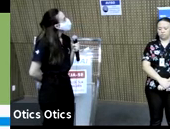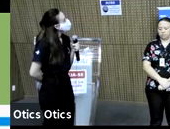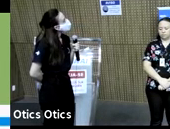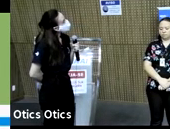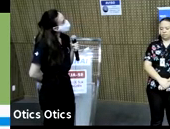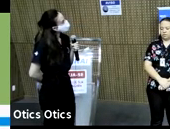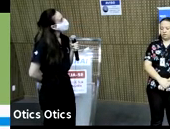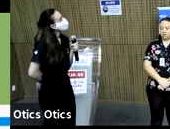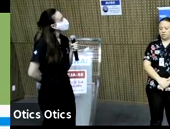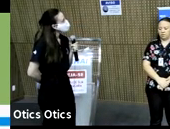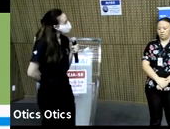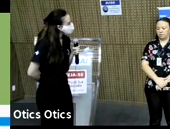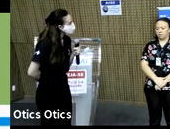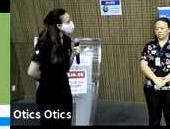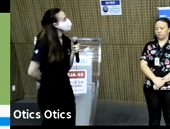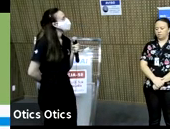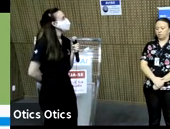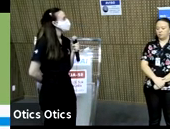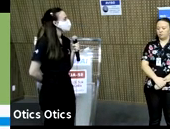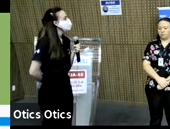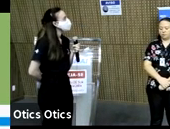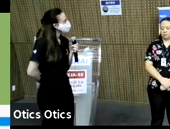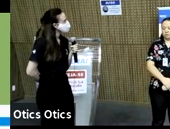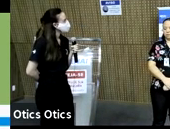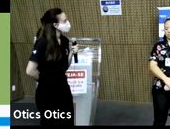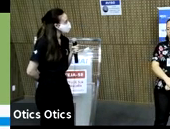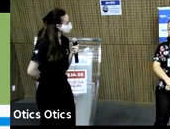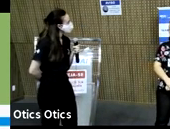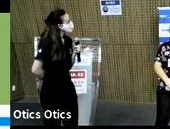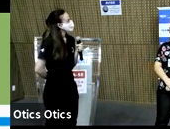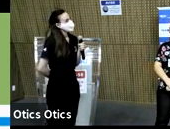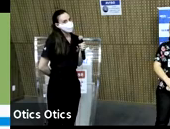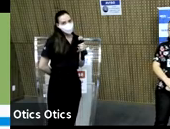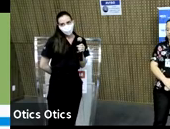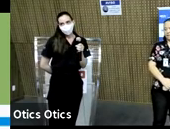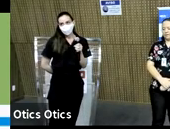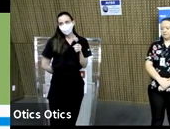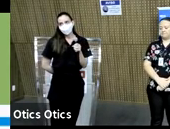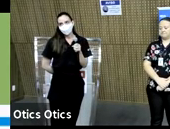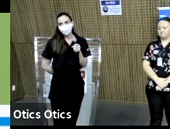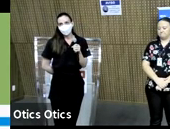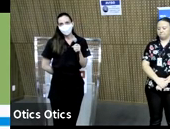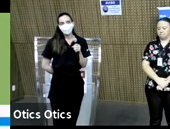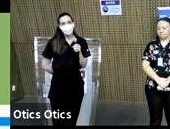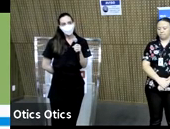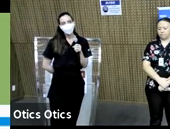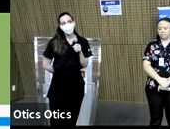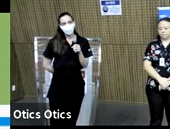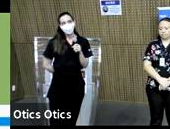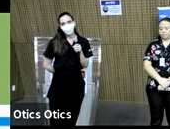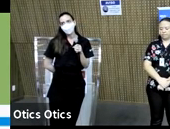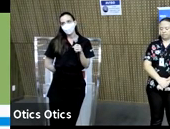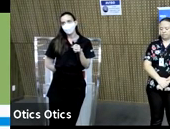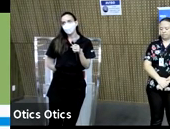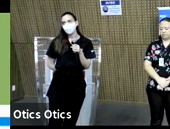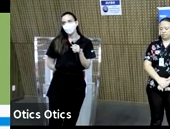e o pré-natal do parceiro, novamente um subregistro, né? Geralmente o parceiro ele vai em pelo